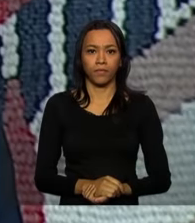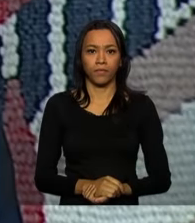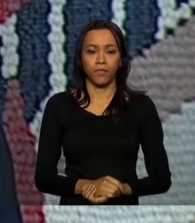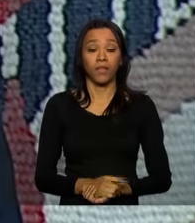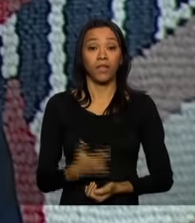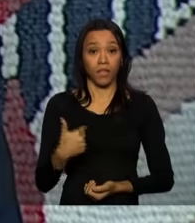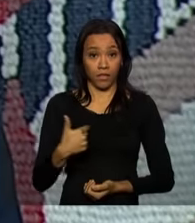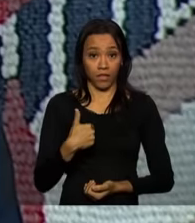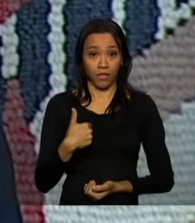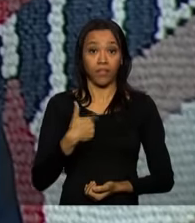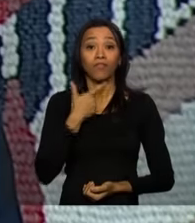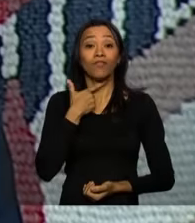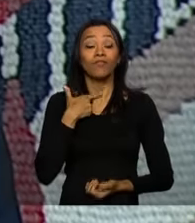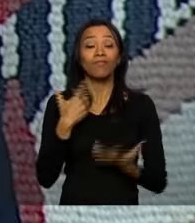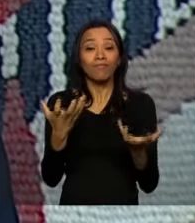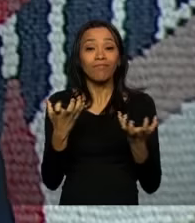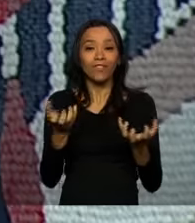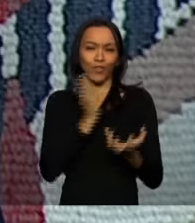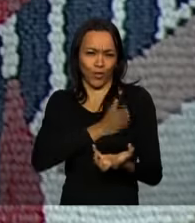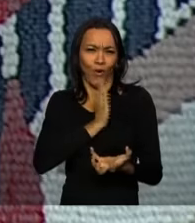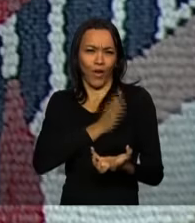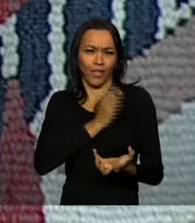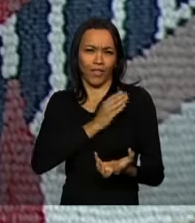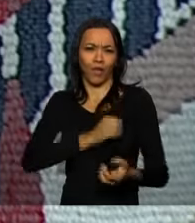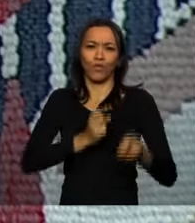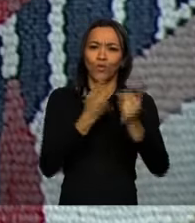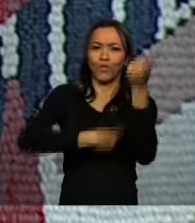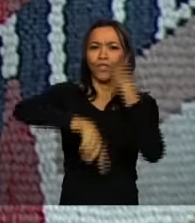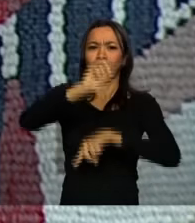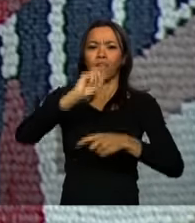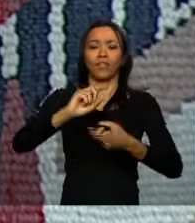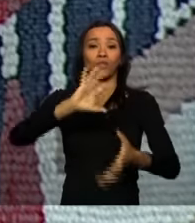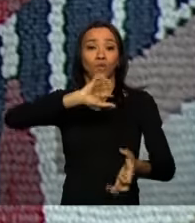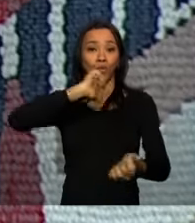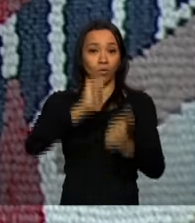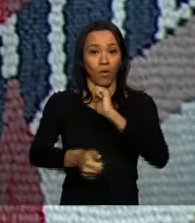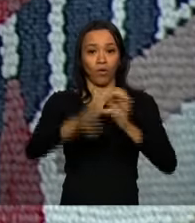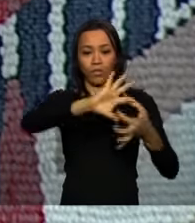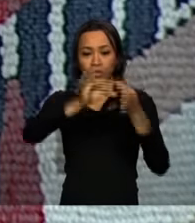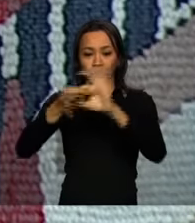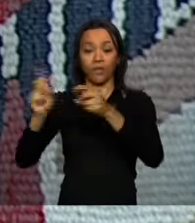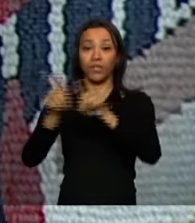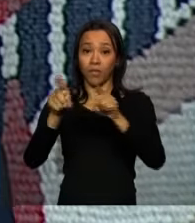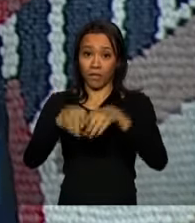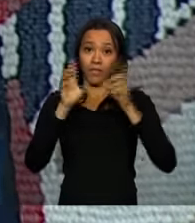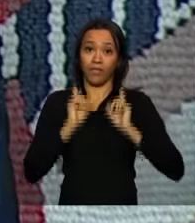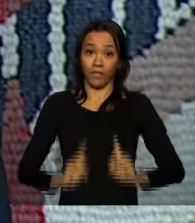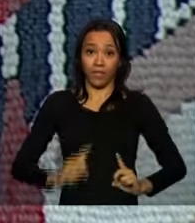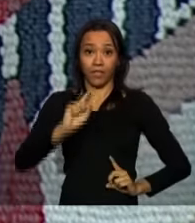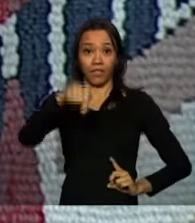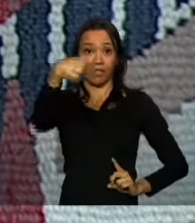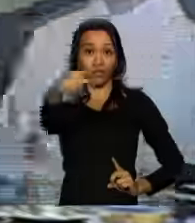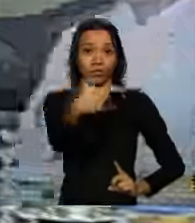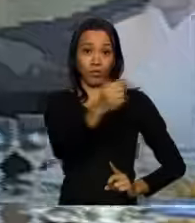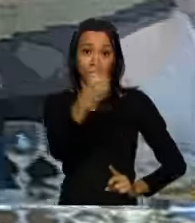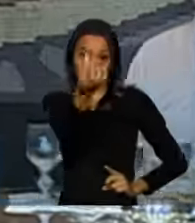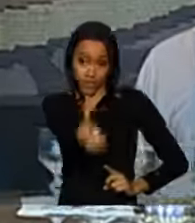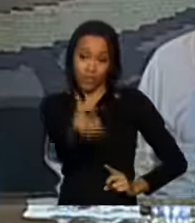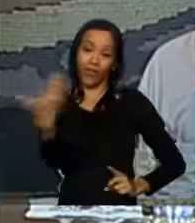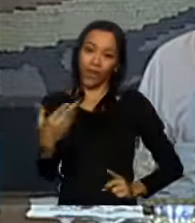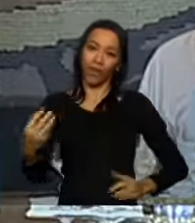E desejando de coração o sucesso dos Jogos Olímpicos e Paralímpicos do ano do próximo ano, proponho um